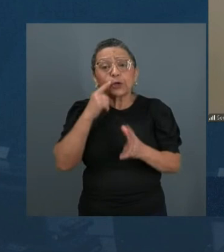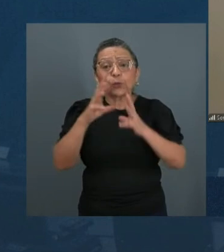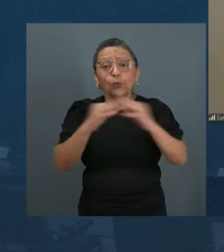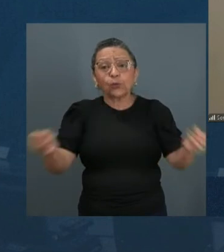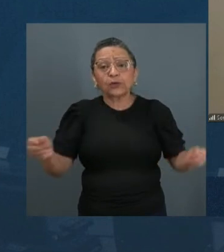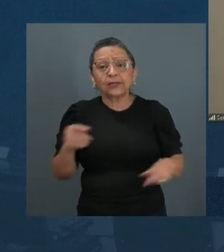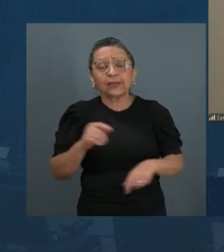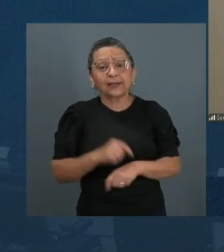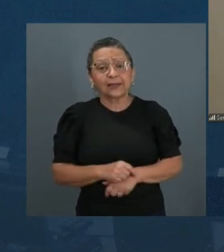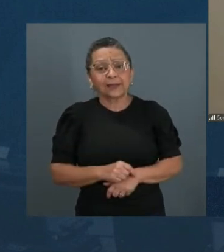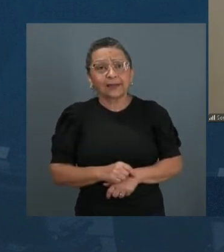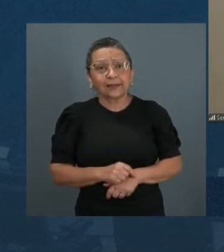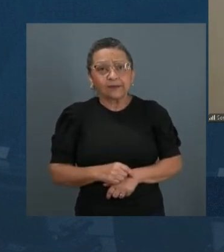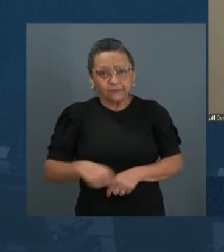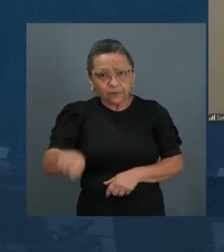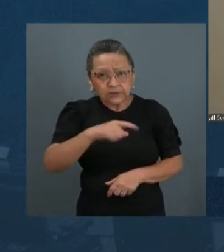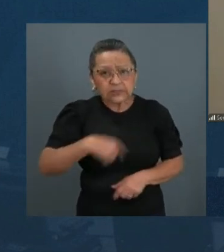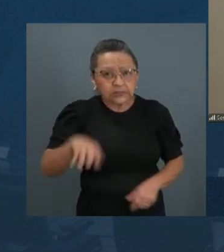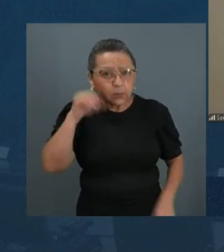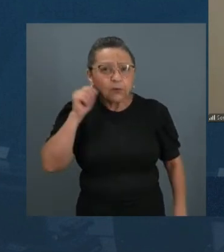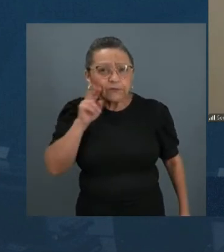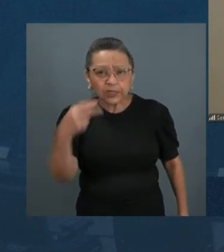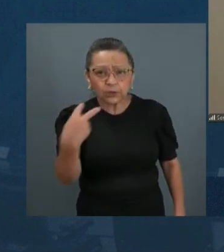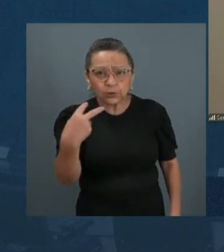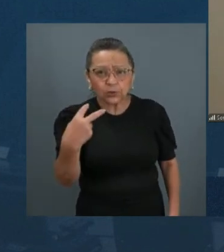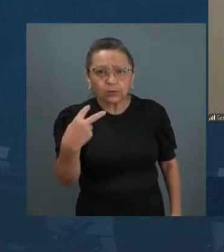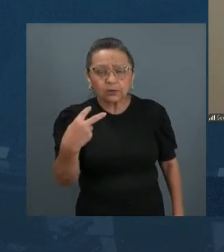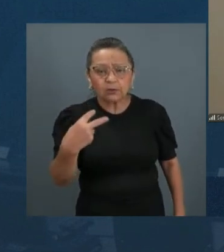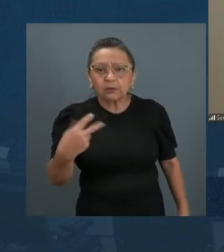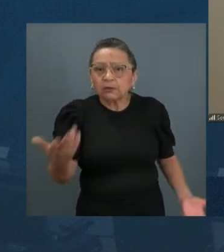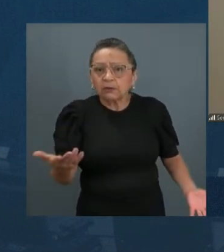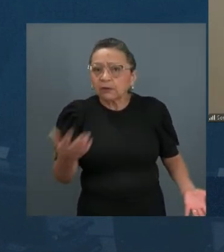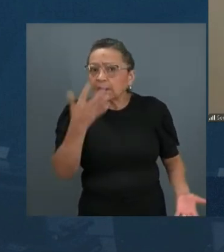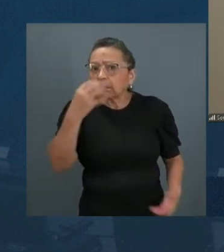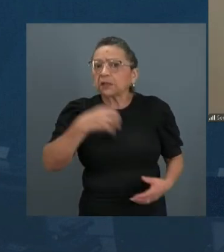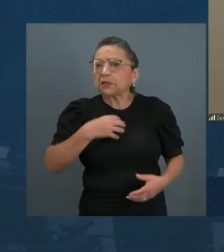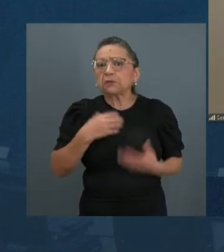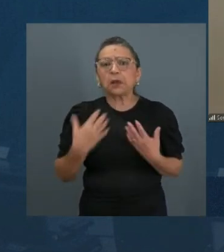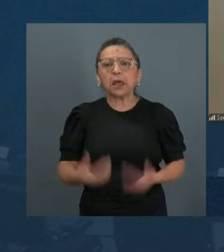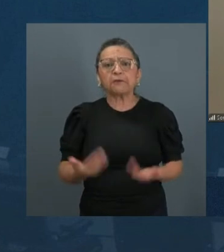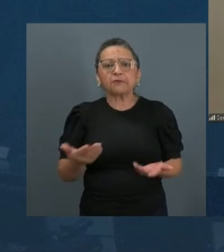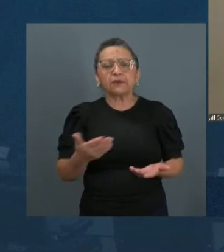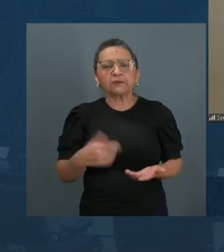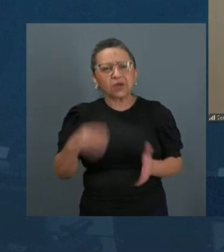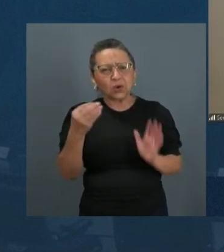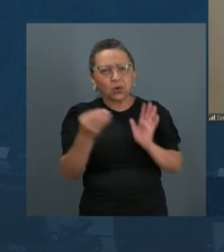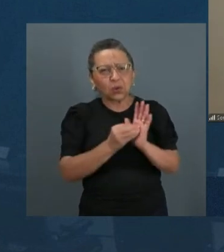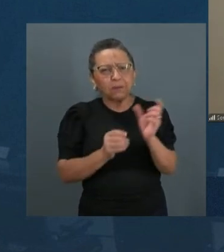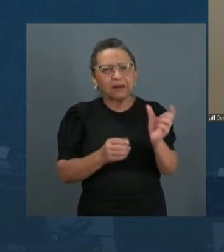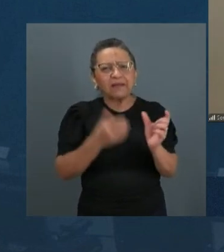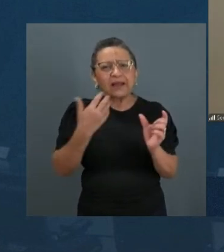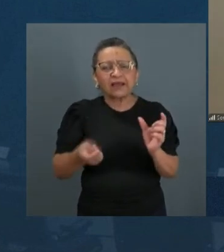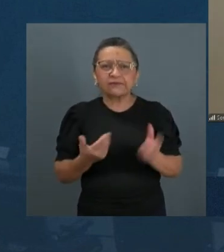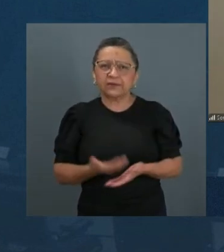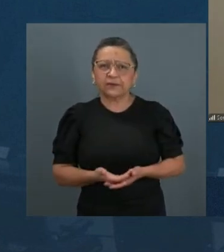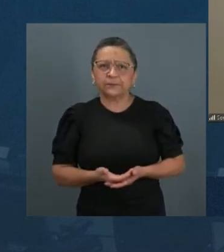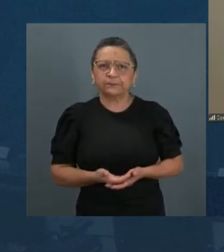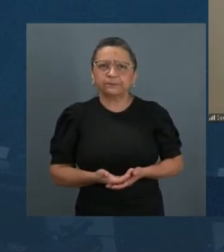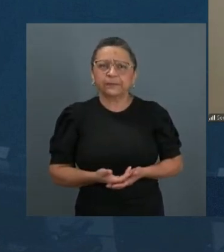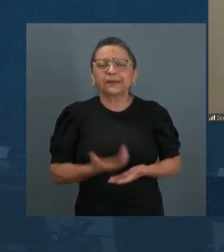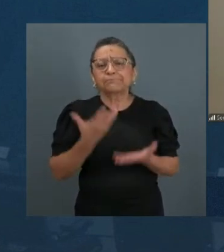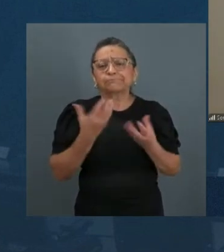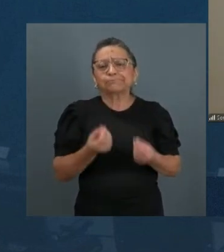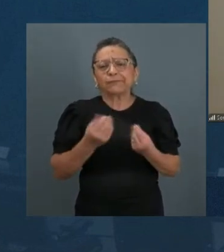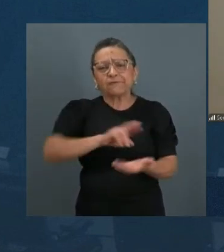uma ataxia. Vocês estão ouvindo? E está sendo considerada leve. Hemiplegias e